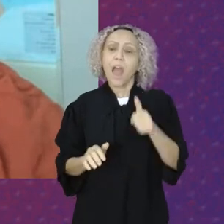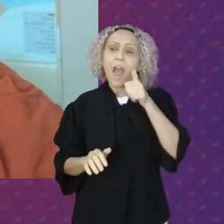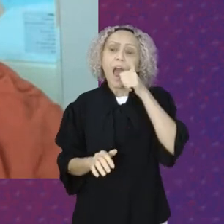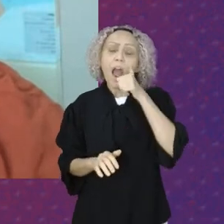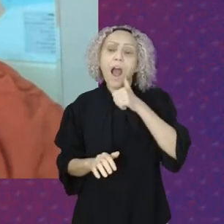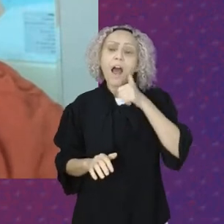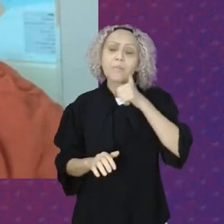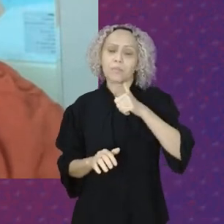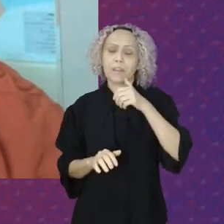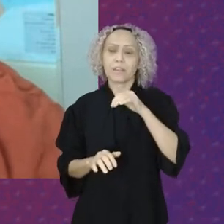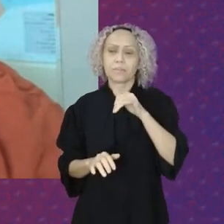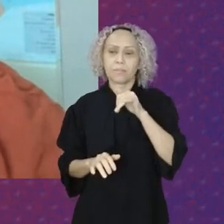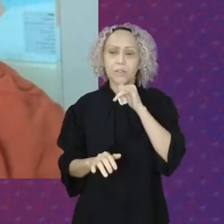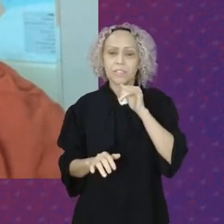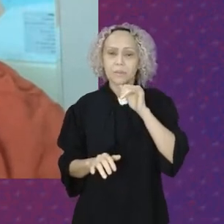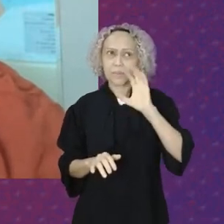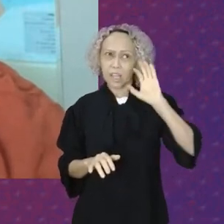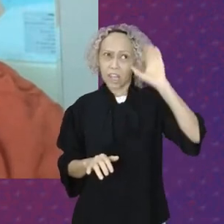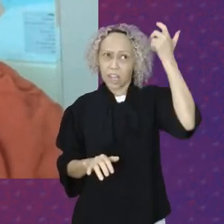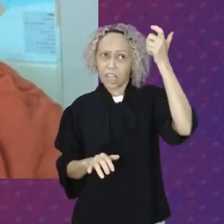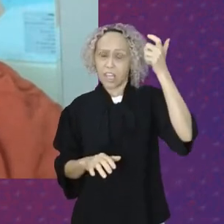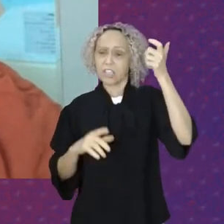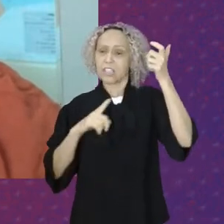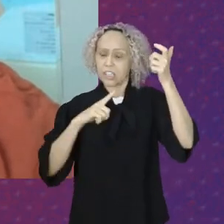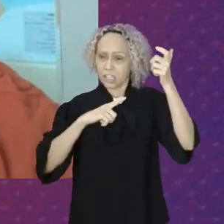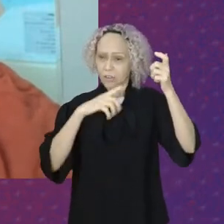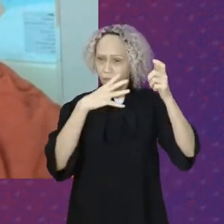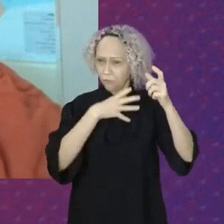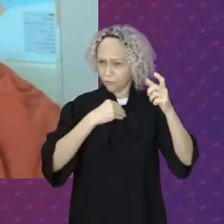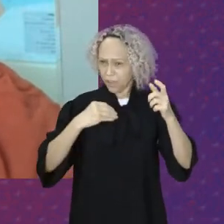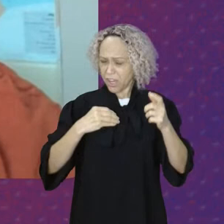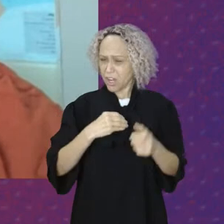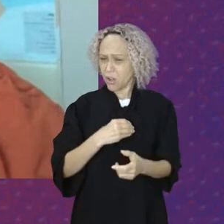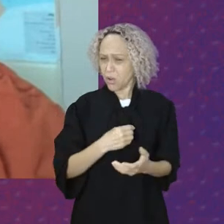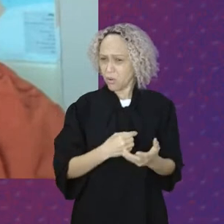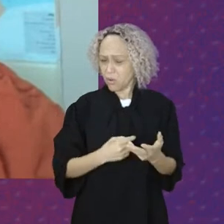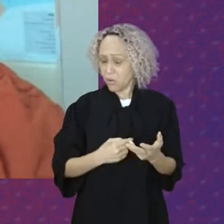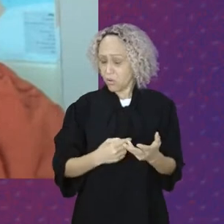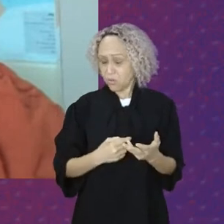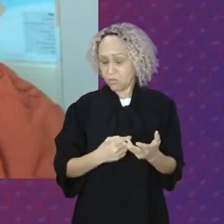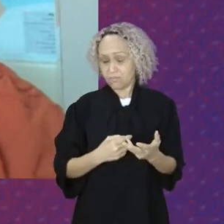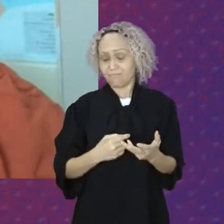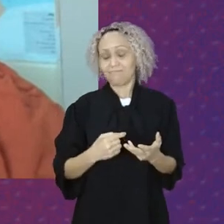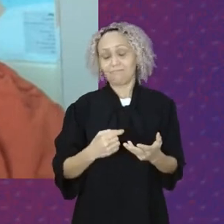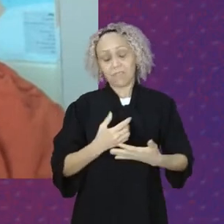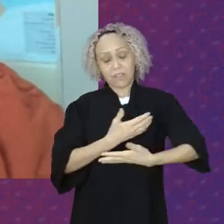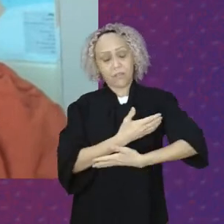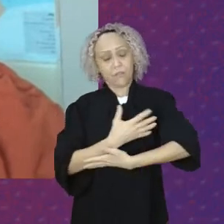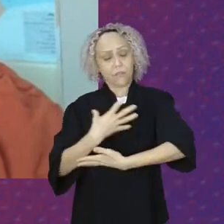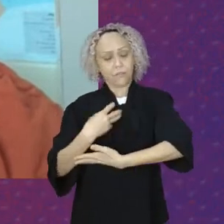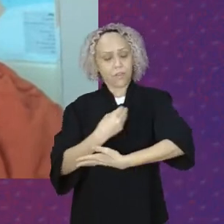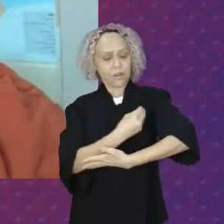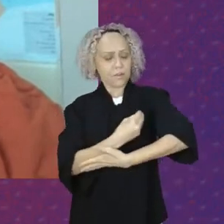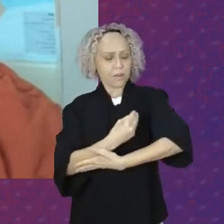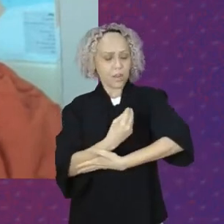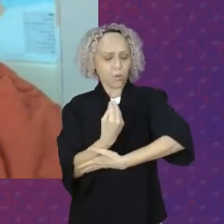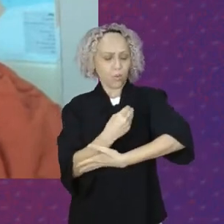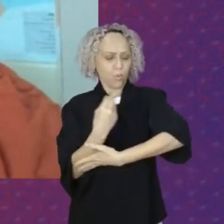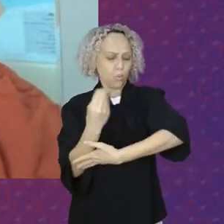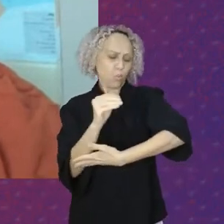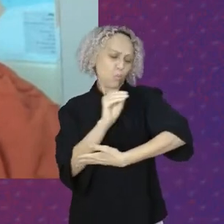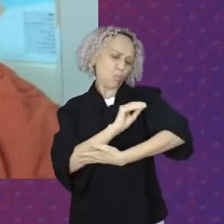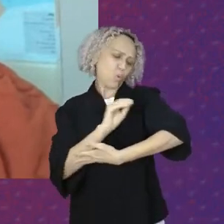se anular. Então, ao ter seu filho nos seus braços, cuidar da